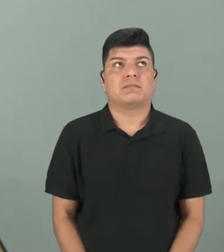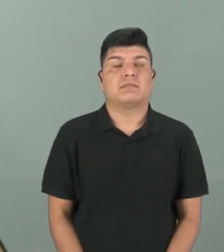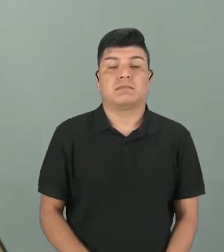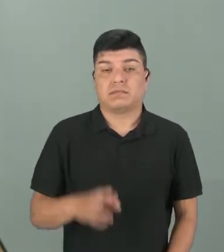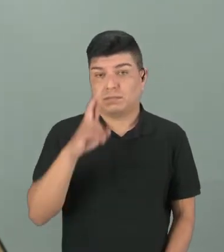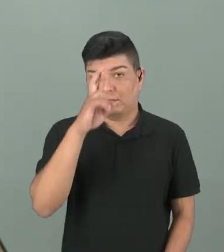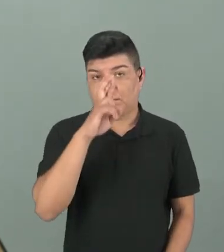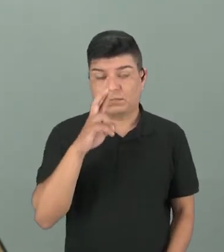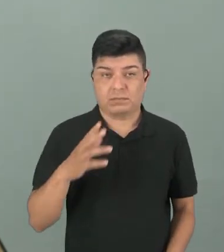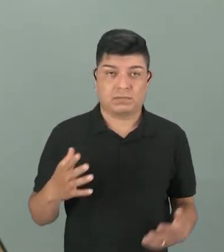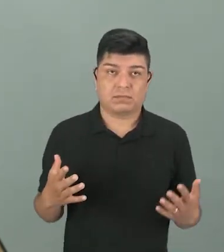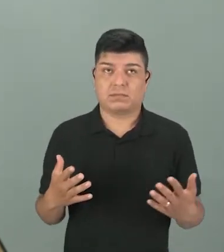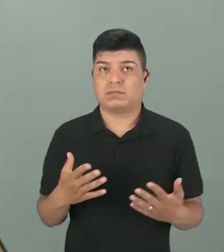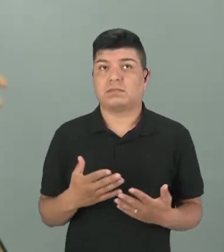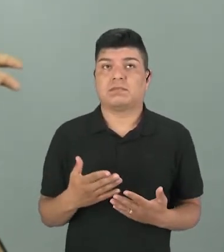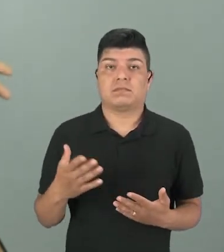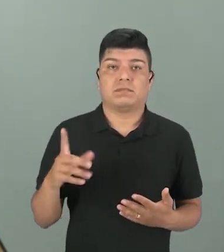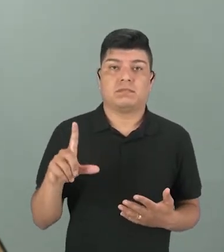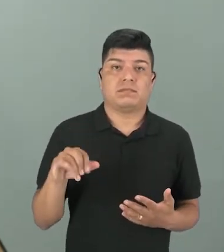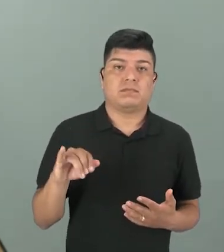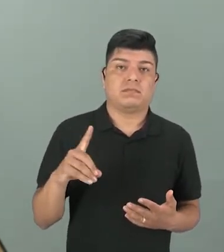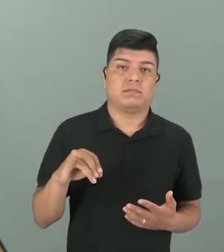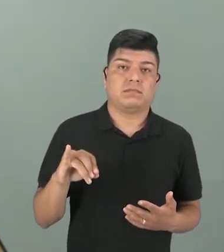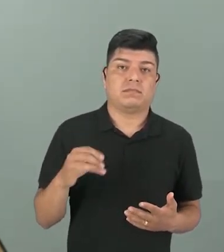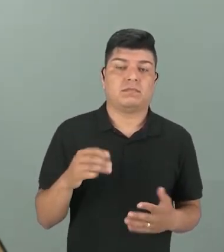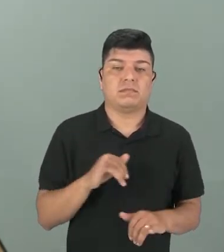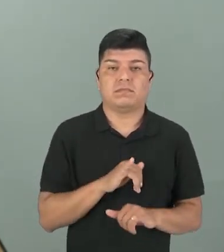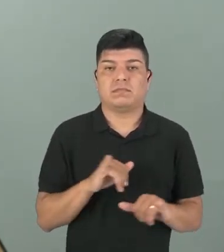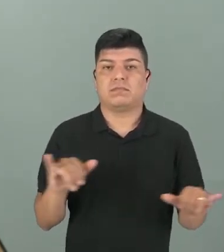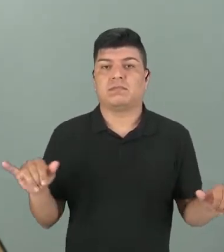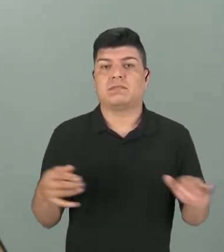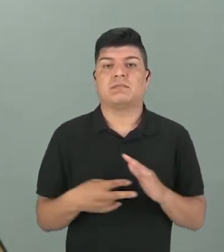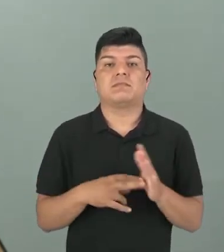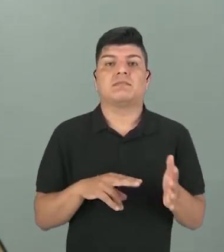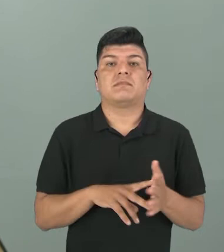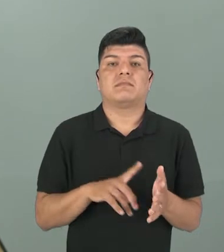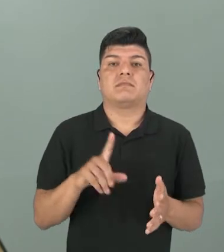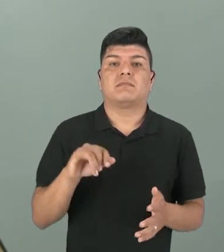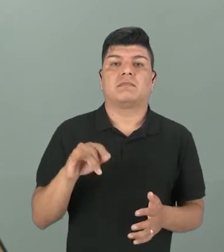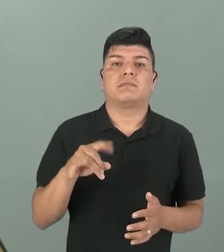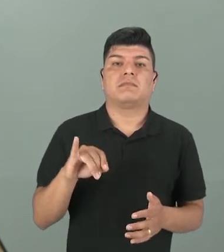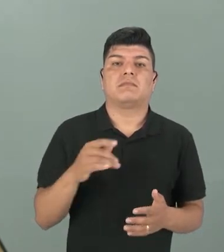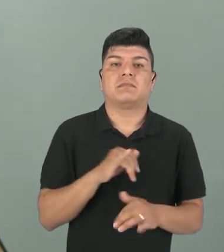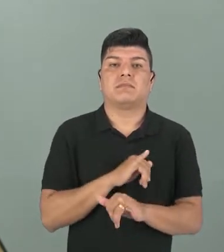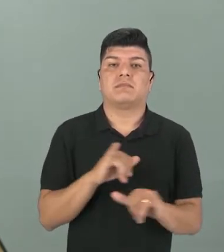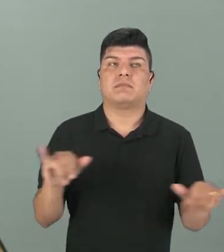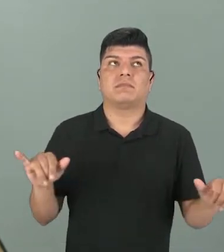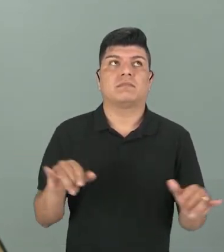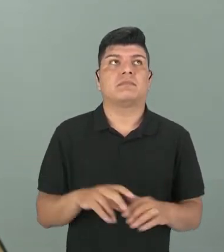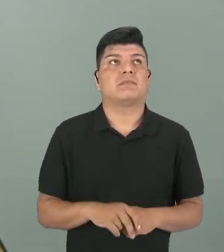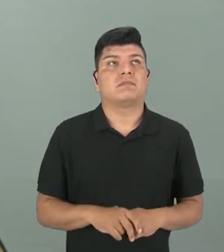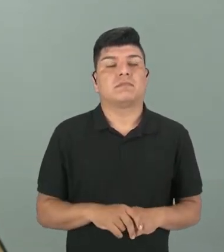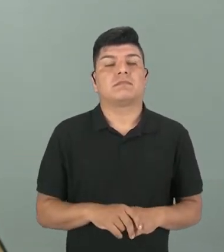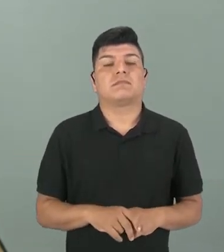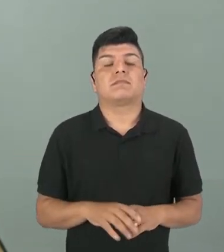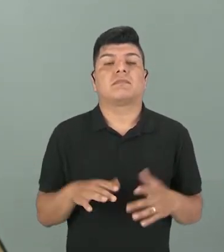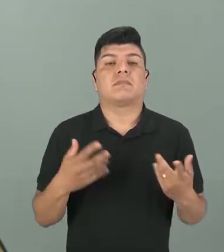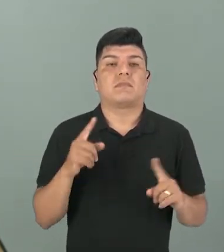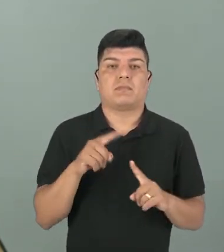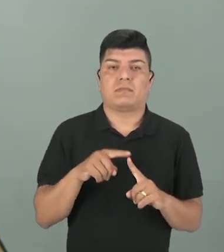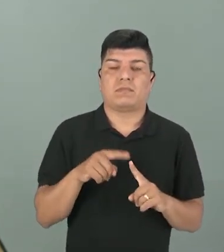vamos observar agora o lead dessa notícia. E o que é o lead dessa notícia? Né? Qual